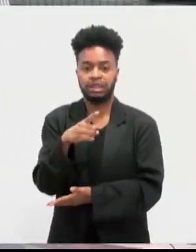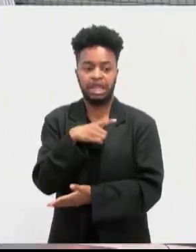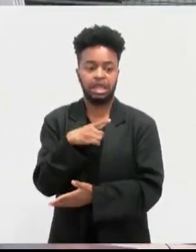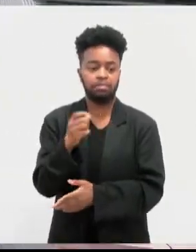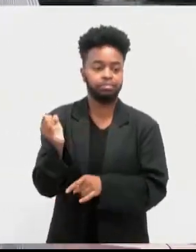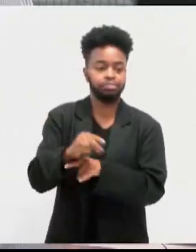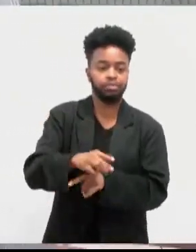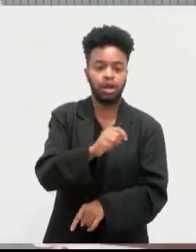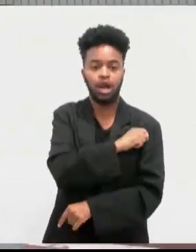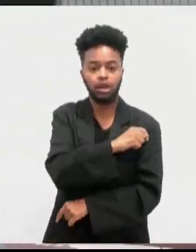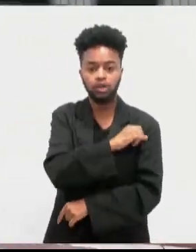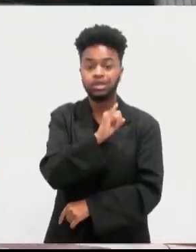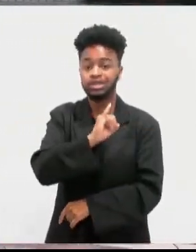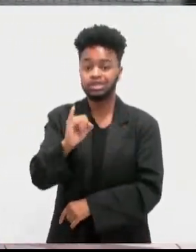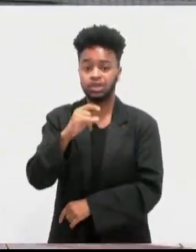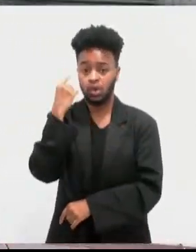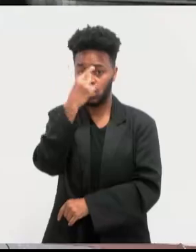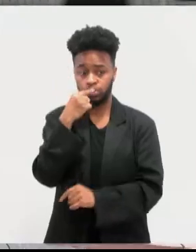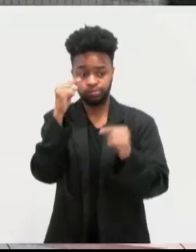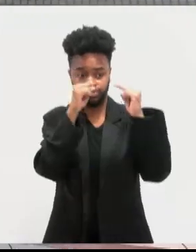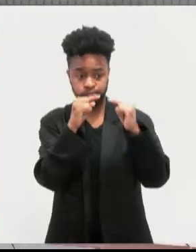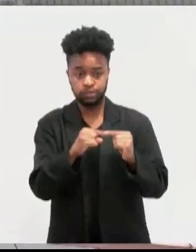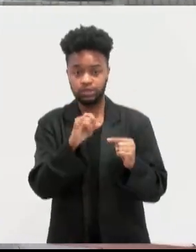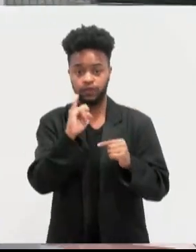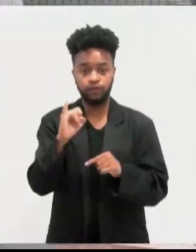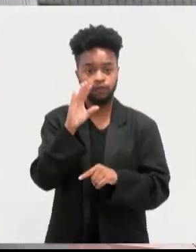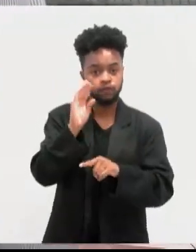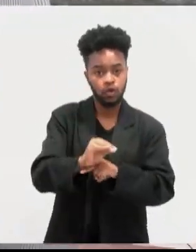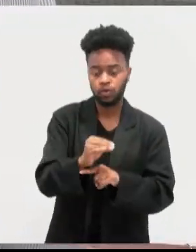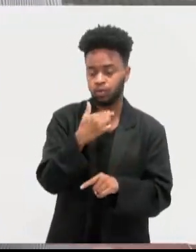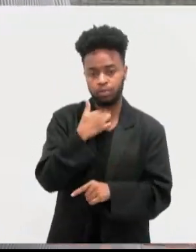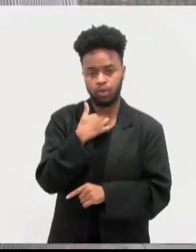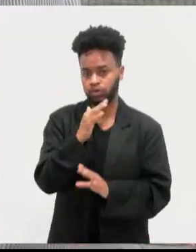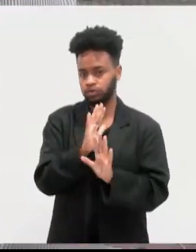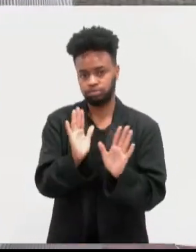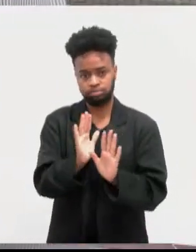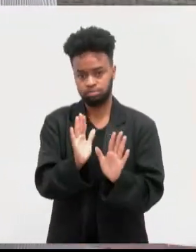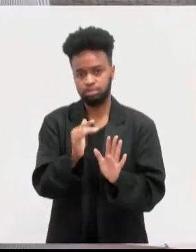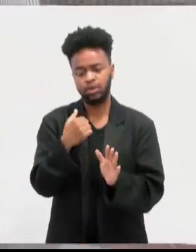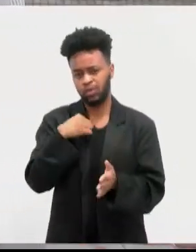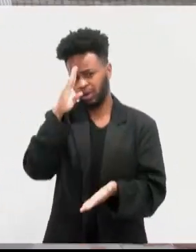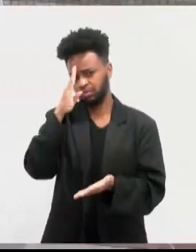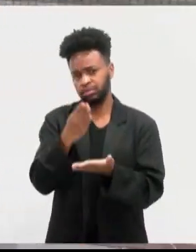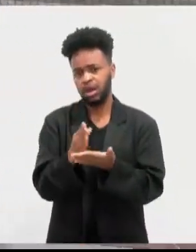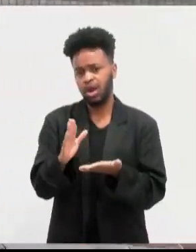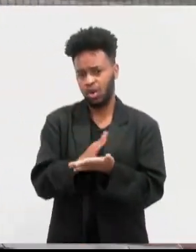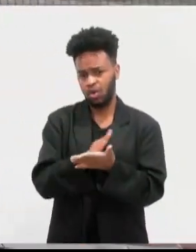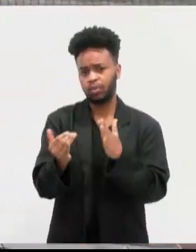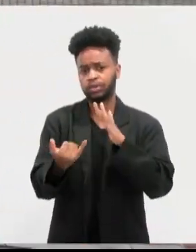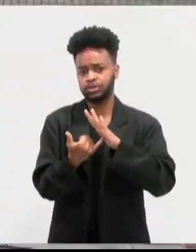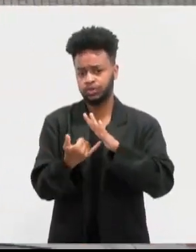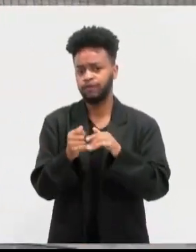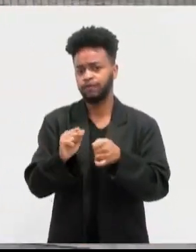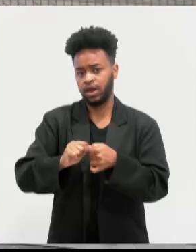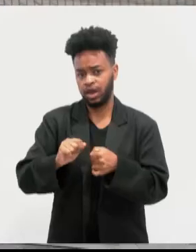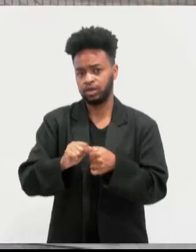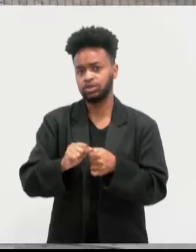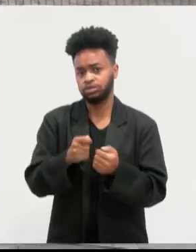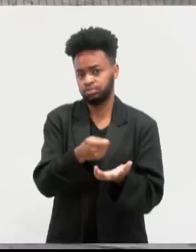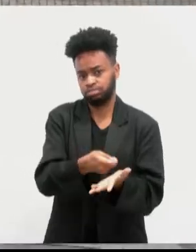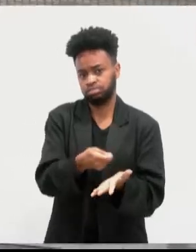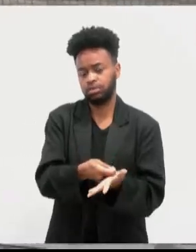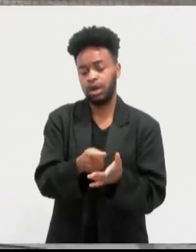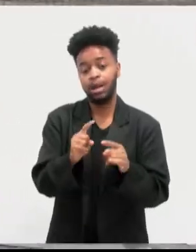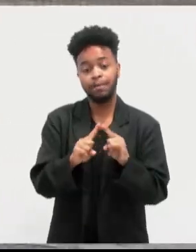ele tiver um reconhecimento facial, se a gente fizer uma foto dele. Isso não pode acontecer. Acredito até que tem algumas instituições de ensino que façam esse tipo de exigência.